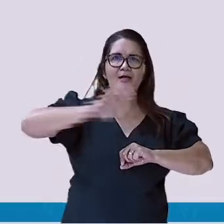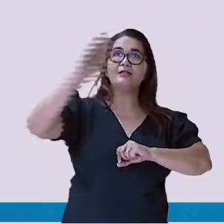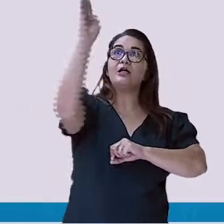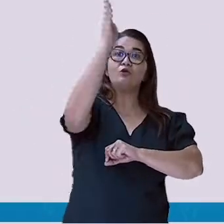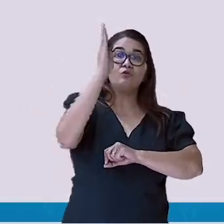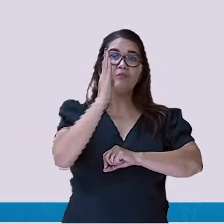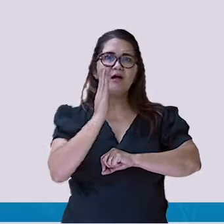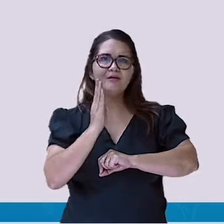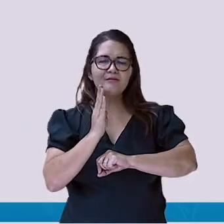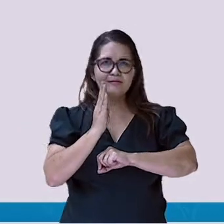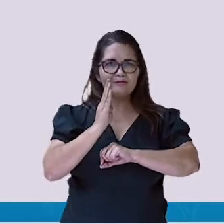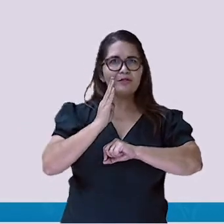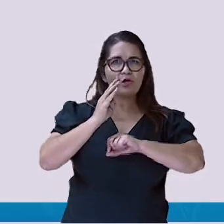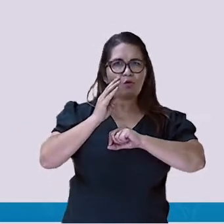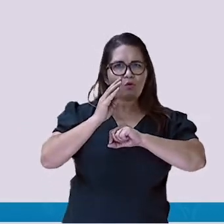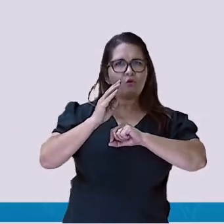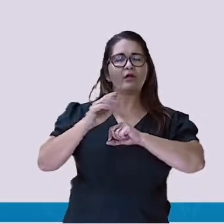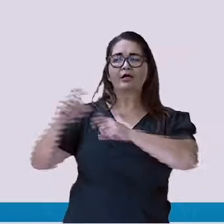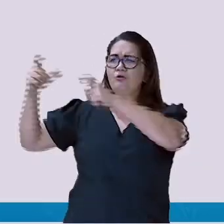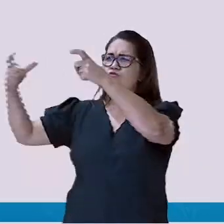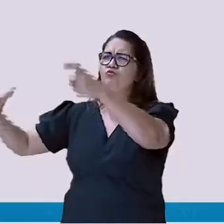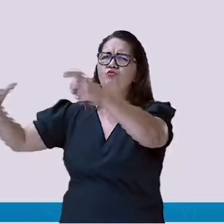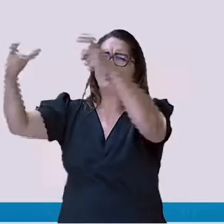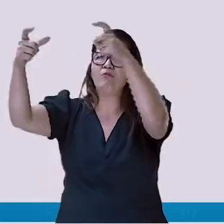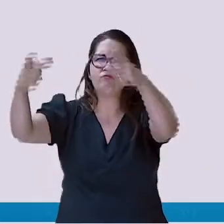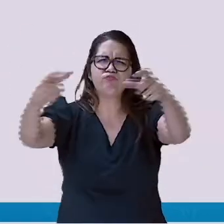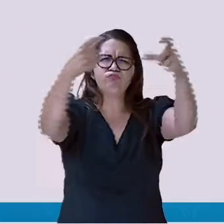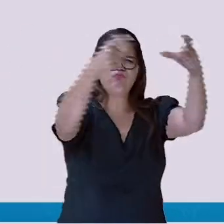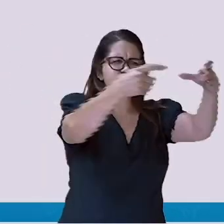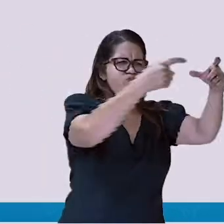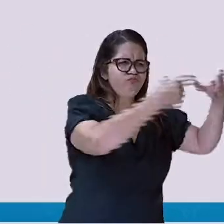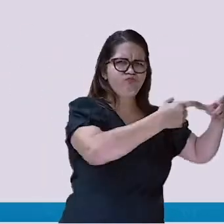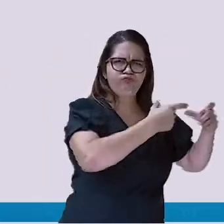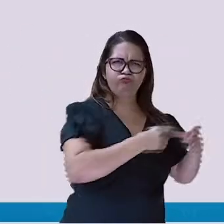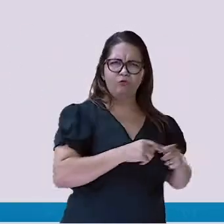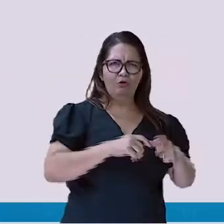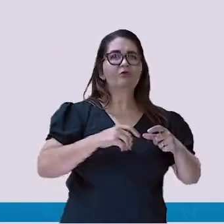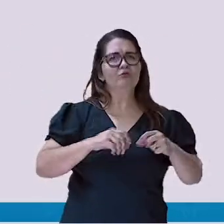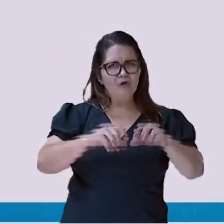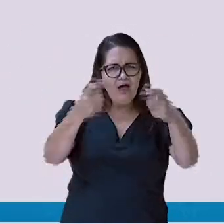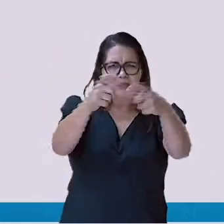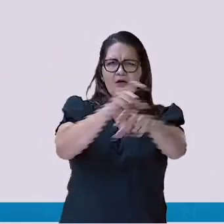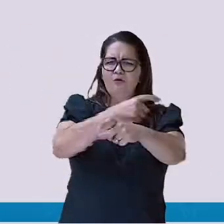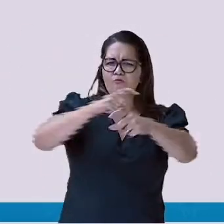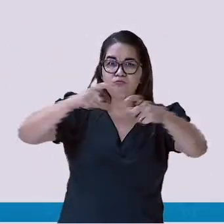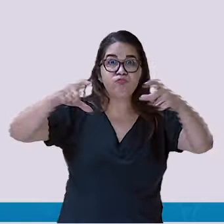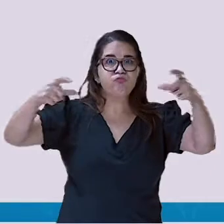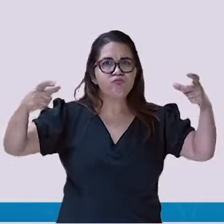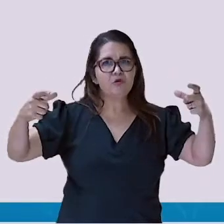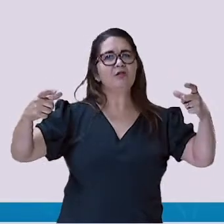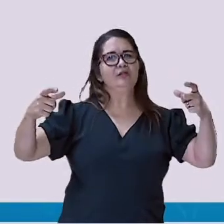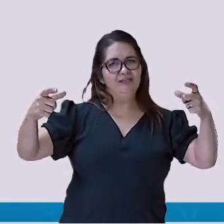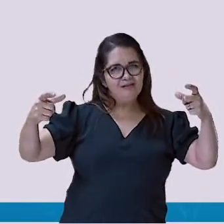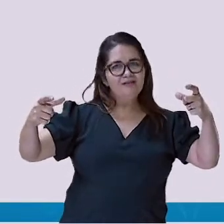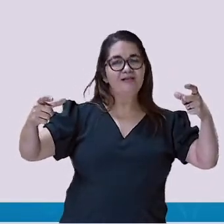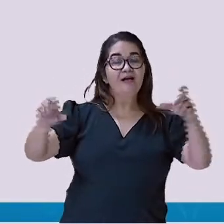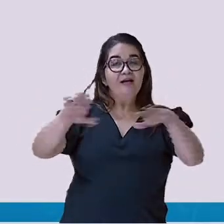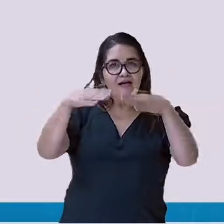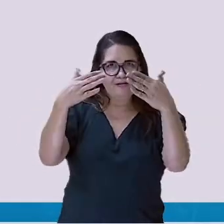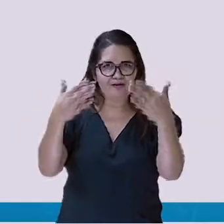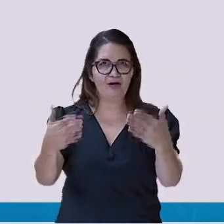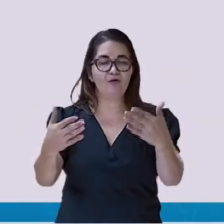terra muito grande, é isso que quer dizer. Dessa forma, o Brasil tem uma